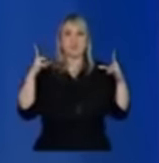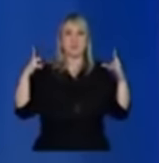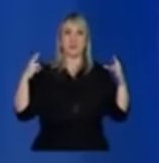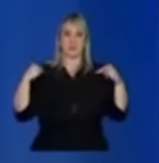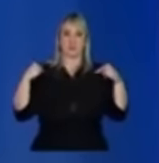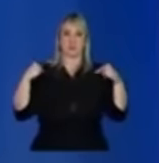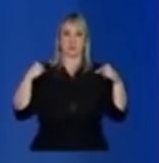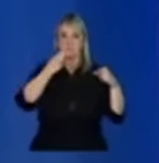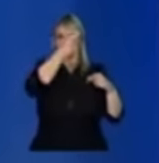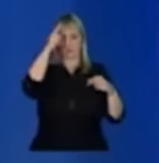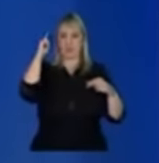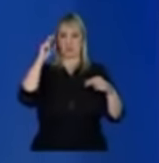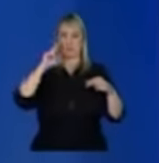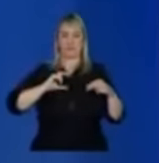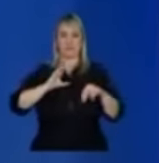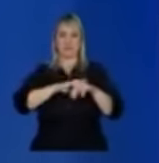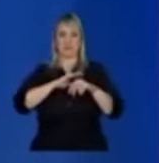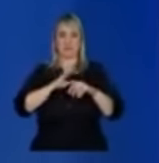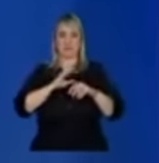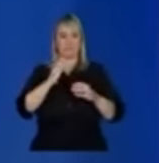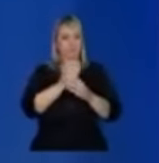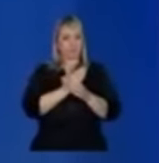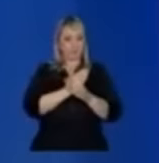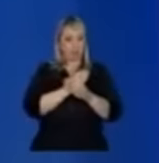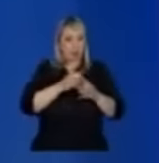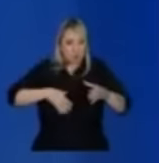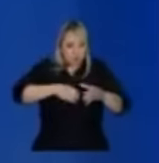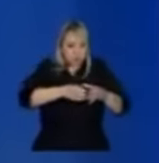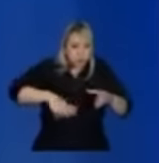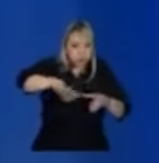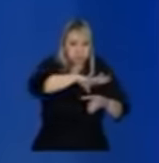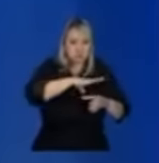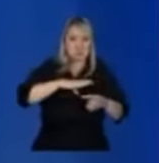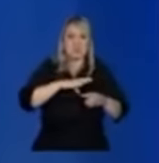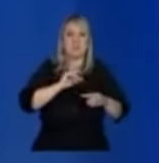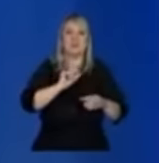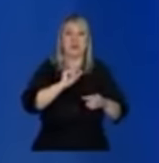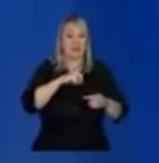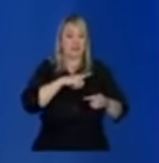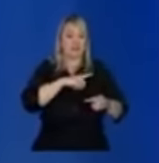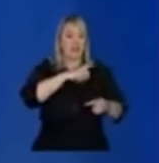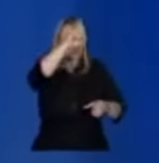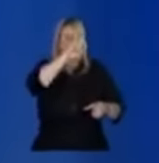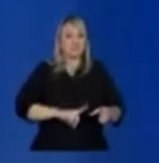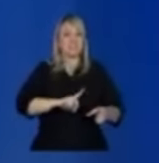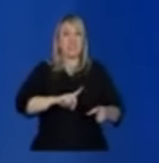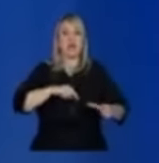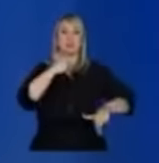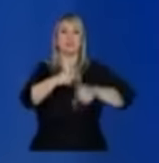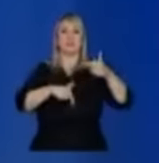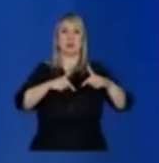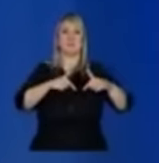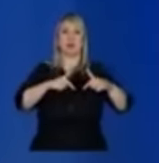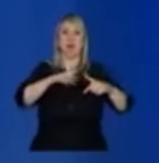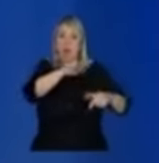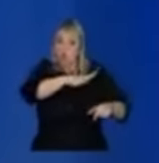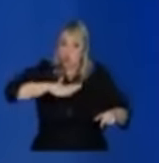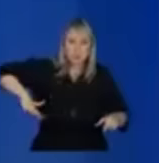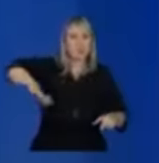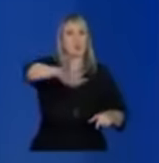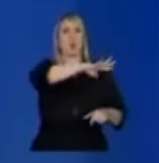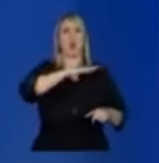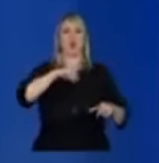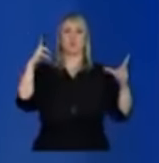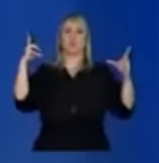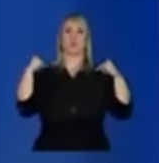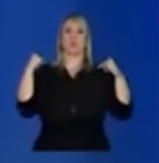Vou entrar com uma ação coletiva contra ele, para que ele dê direitos trabalhistas a todos os motoristas,